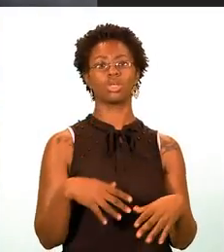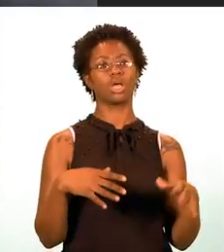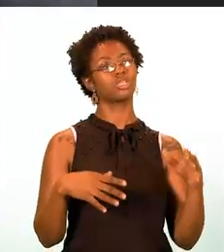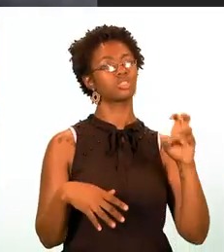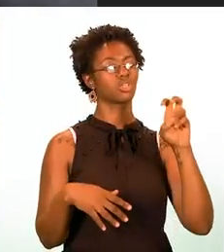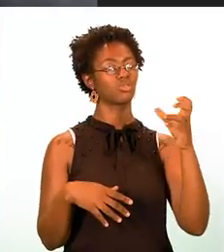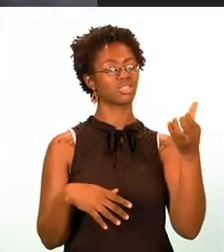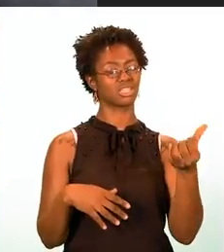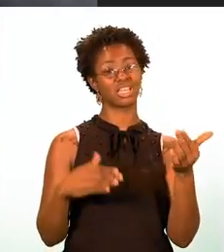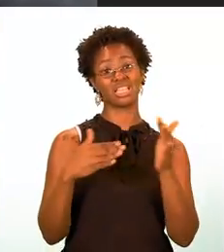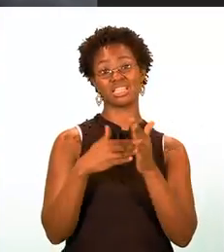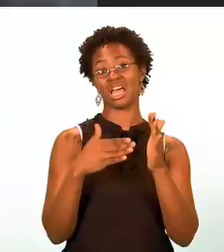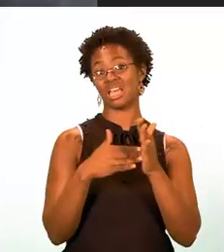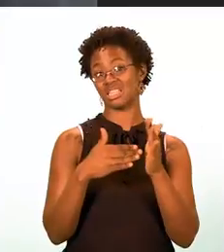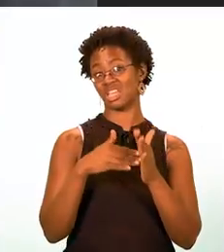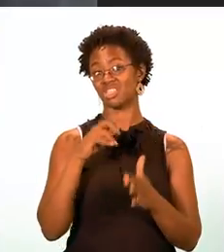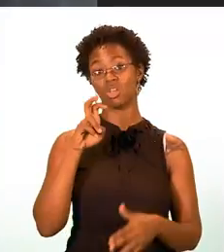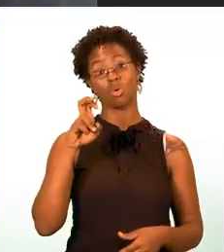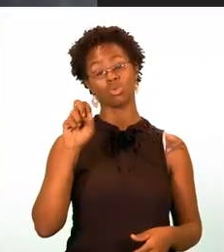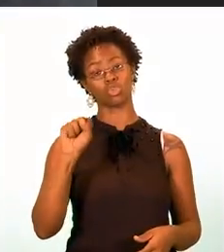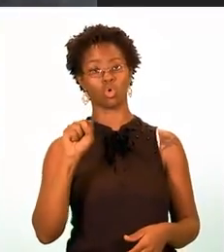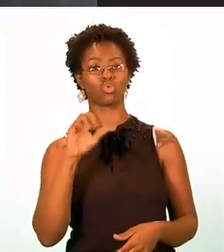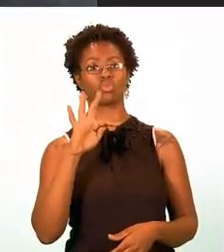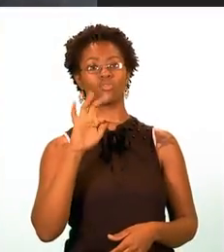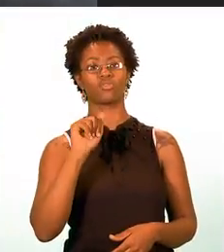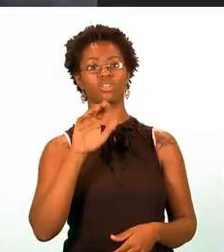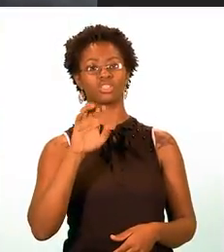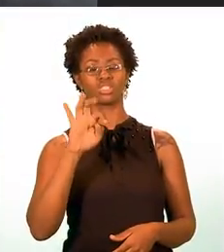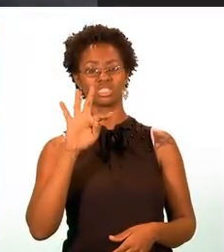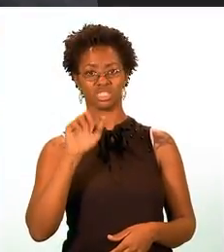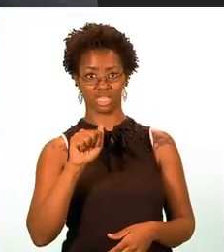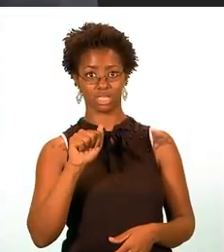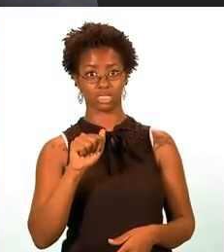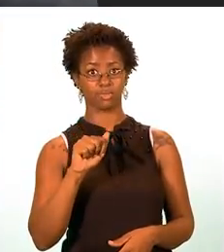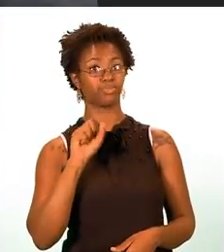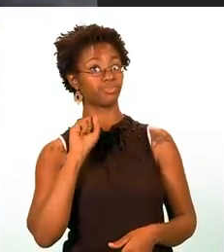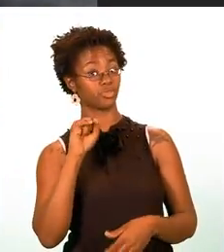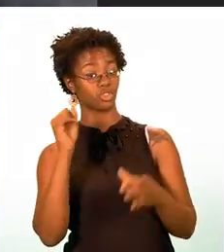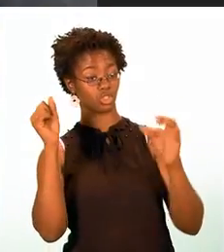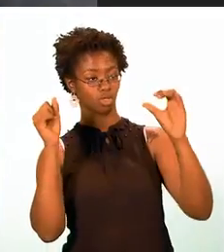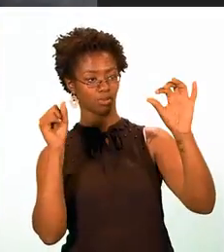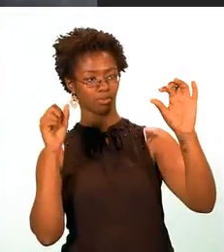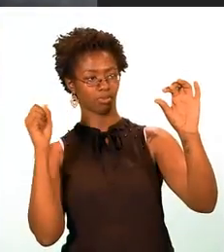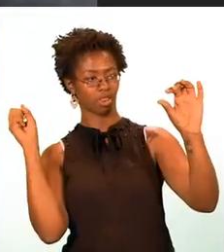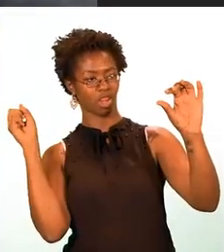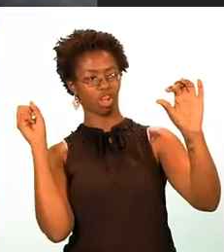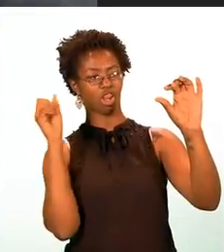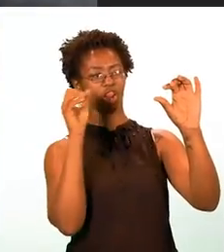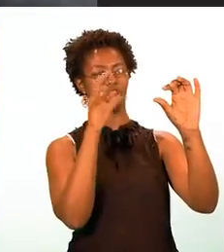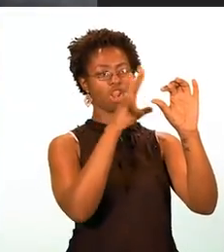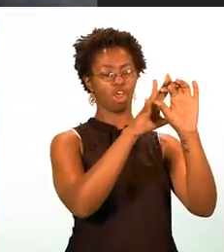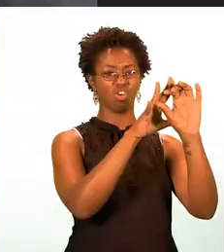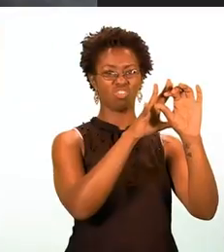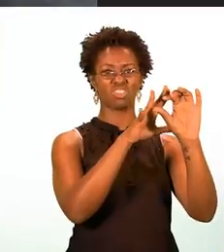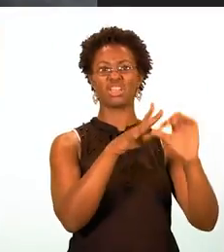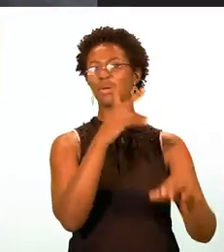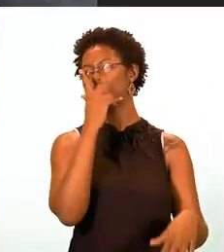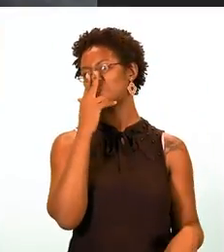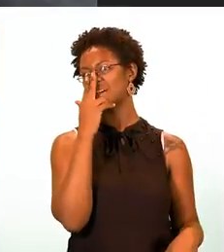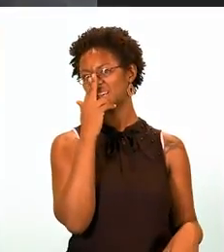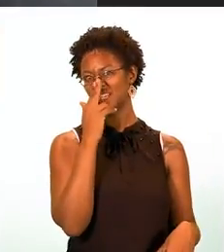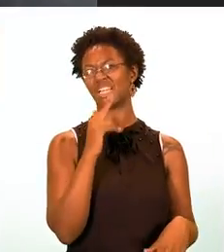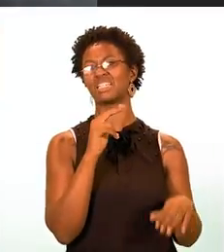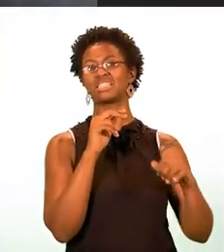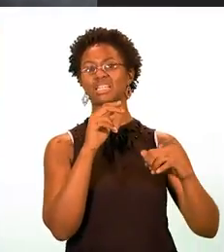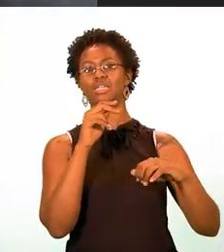menos de 56 até 58 facetas. Quando você joga a luz aqui no meio, e com todos esses cortes,